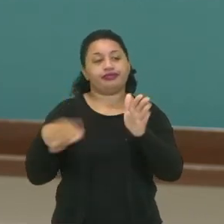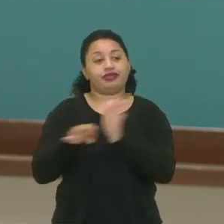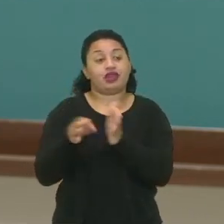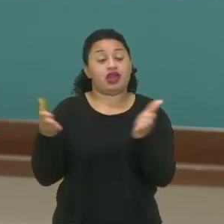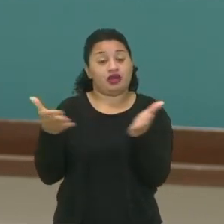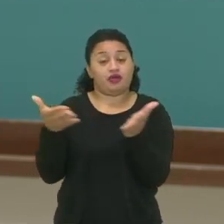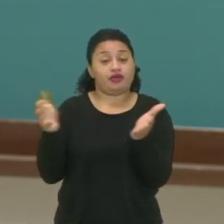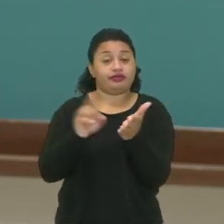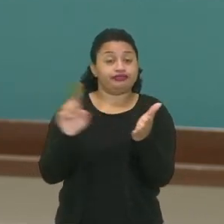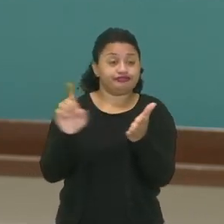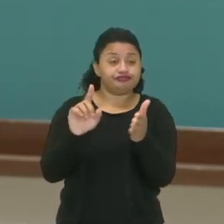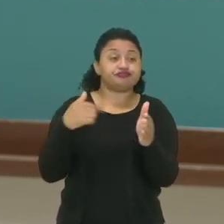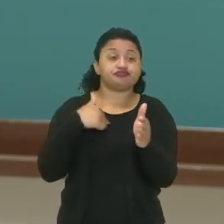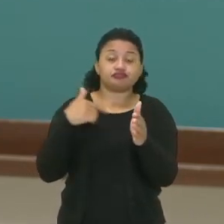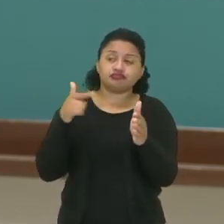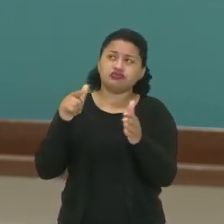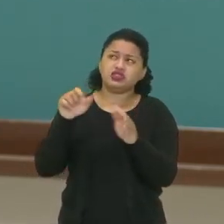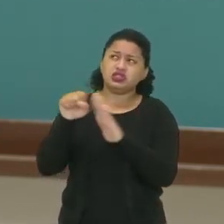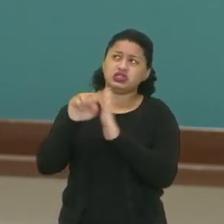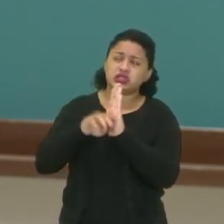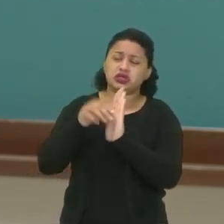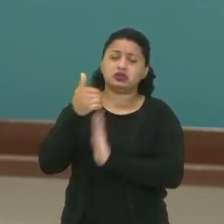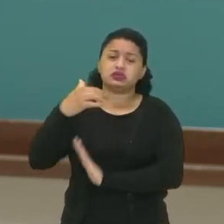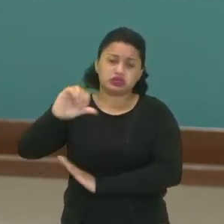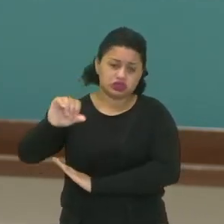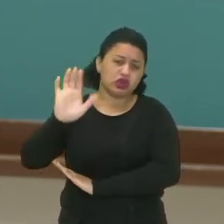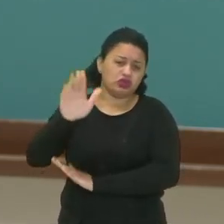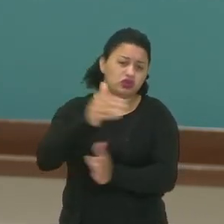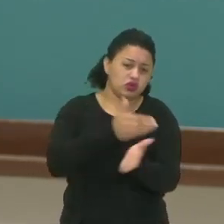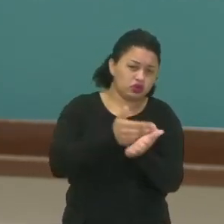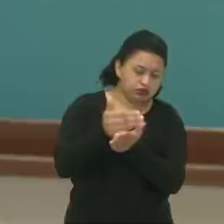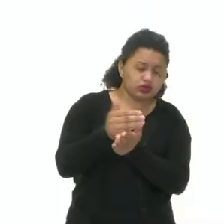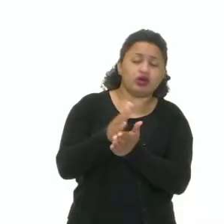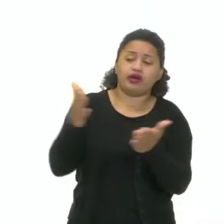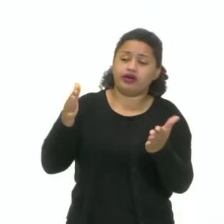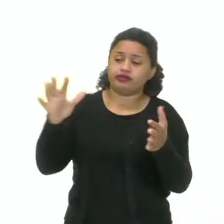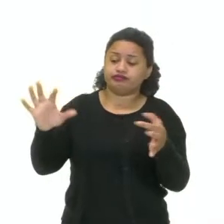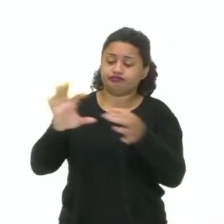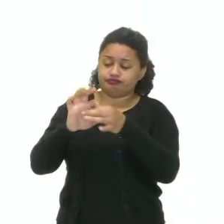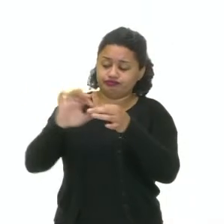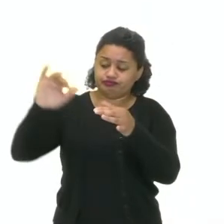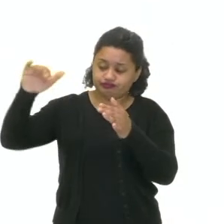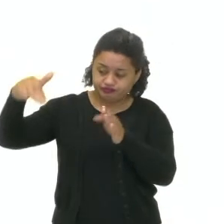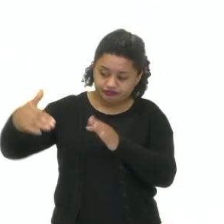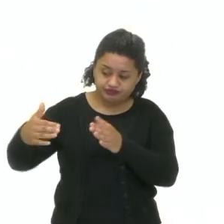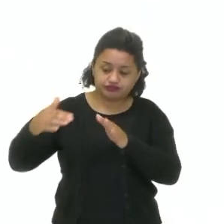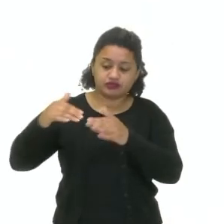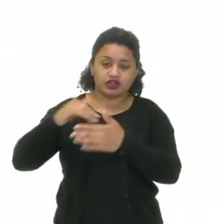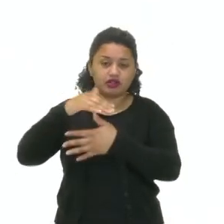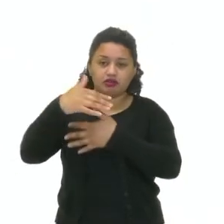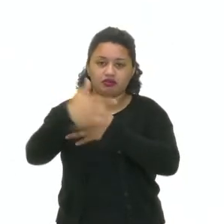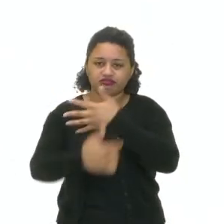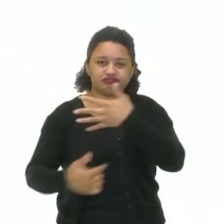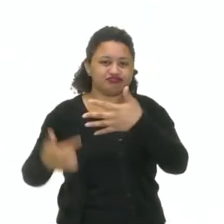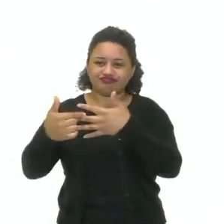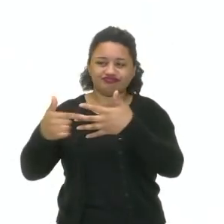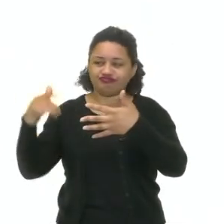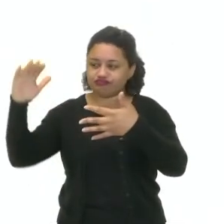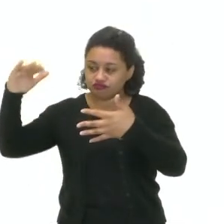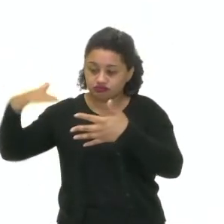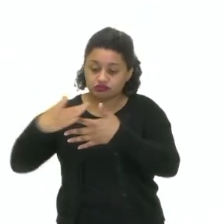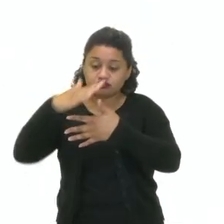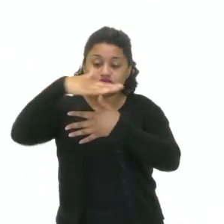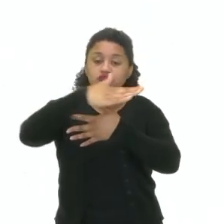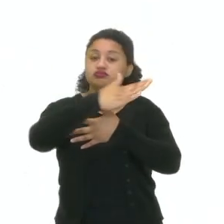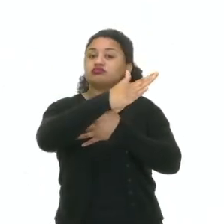não. Desde aí o século XIX, né? Já tem a conexão por meio do Canal de Suez, que é um atalho, vamos dizer assim.